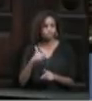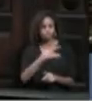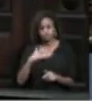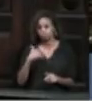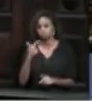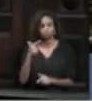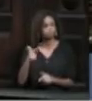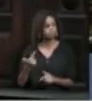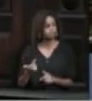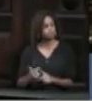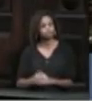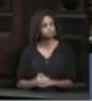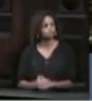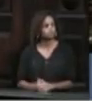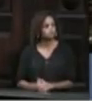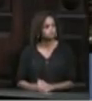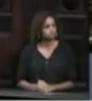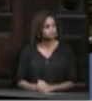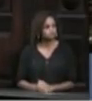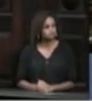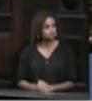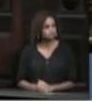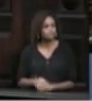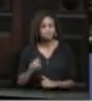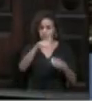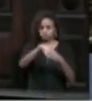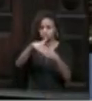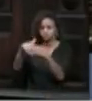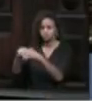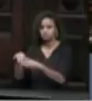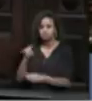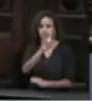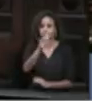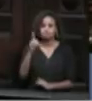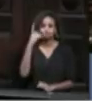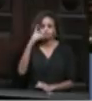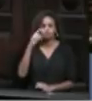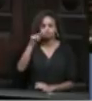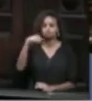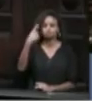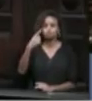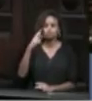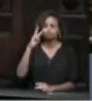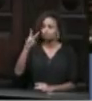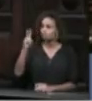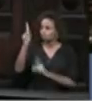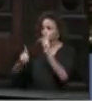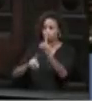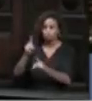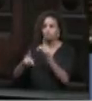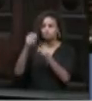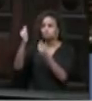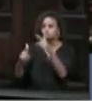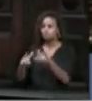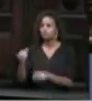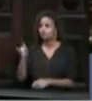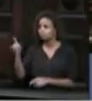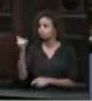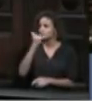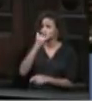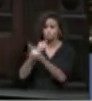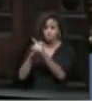hora desse voto, o que está em jogo é como cada deputado e cada deputada vai olhar para a cara da população e vai dizer, olha, você está passando por isso tudo, mas eu